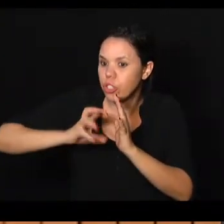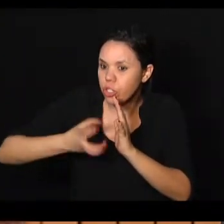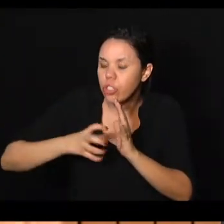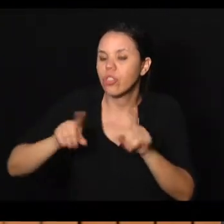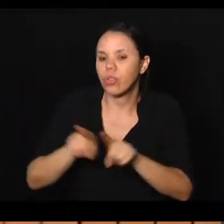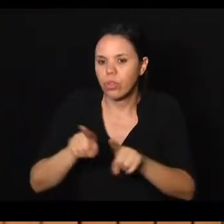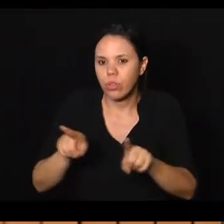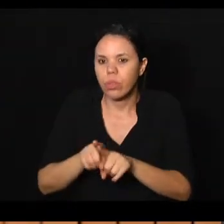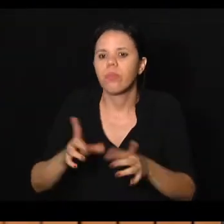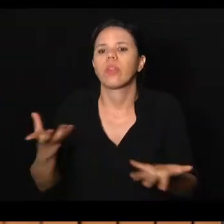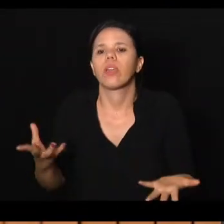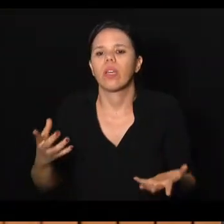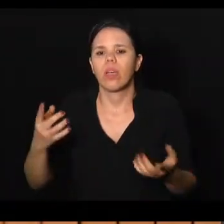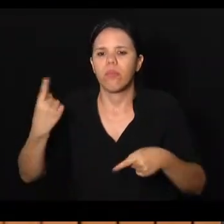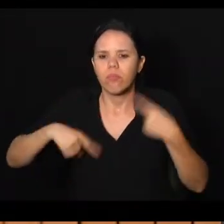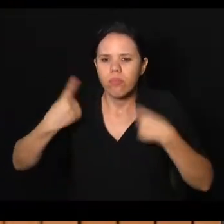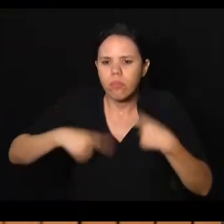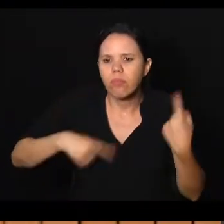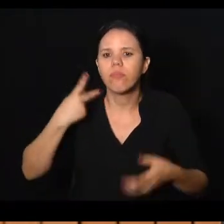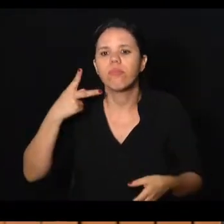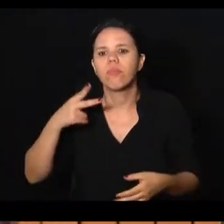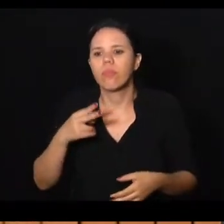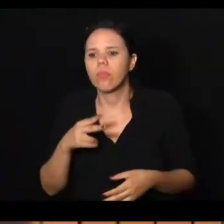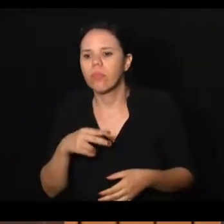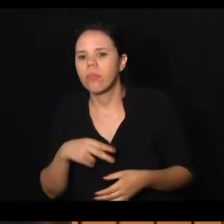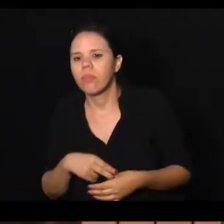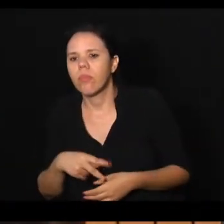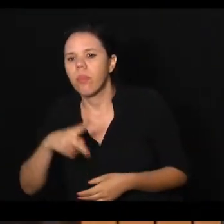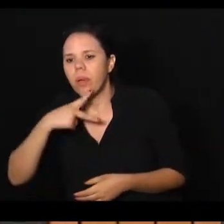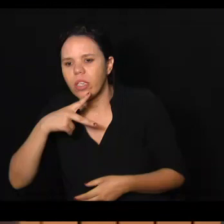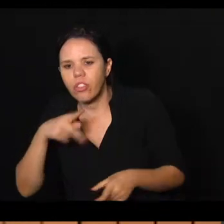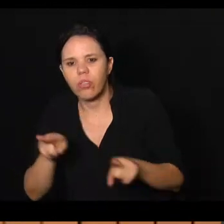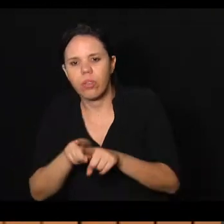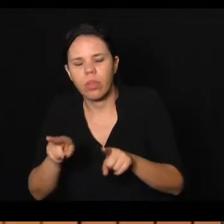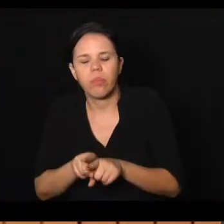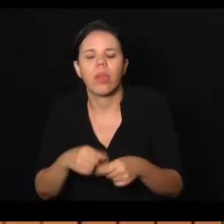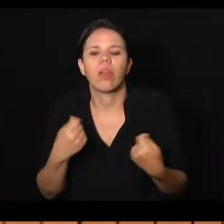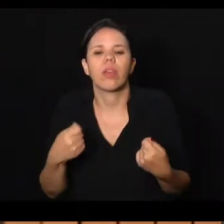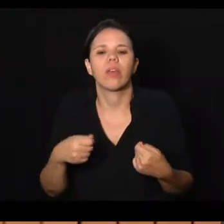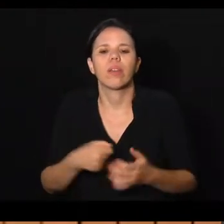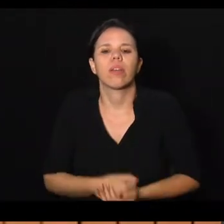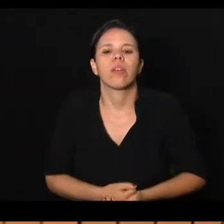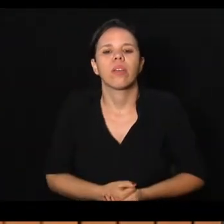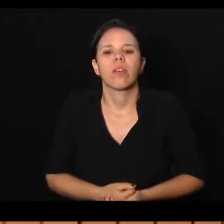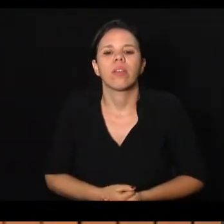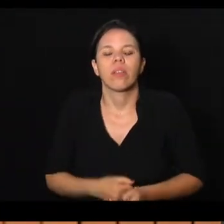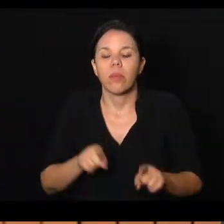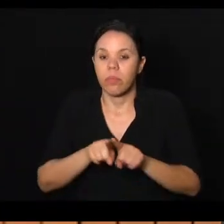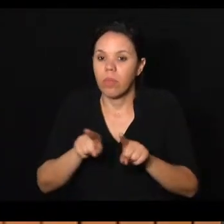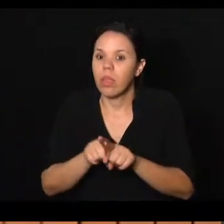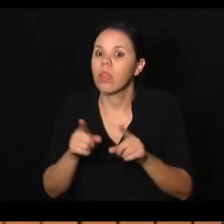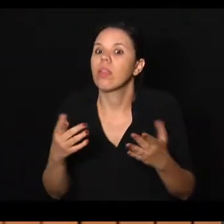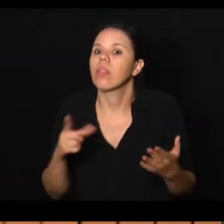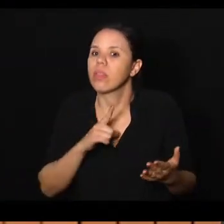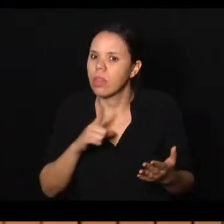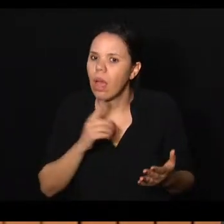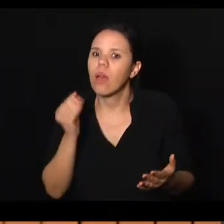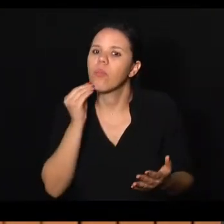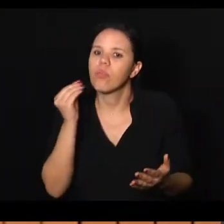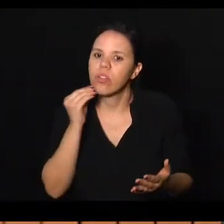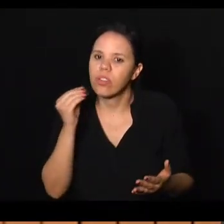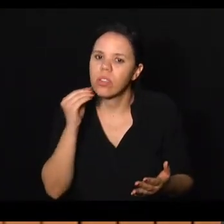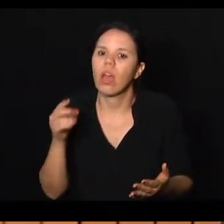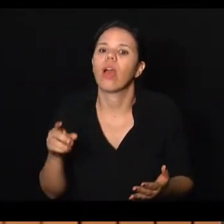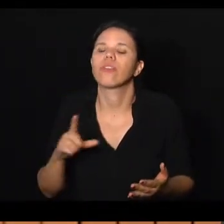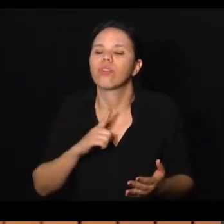aos partidos sem precisarem de cota. É para eles abrir, inclusive, a porta do parlamento.